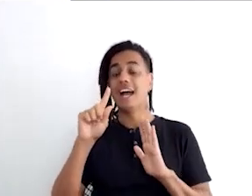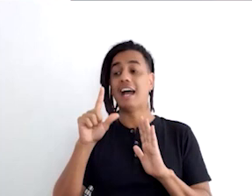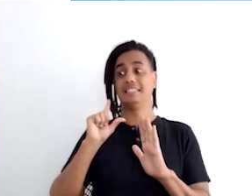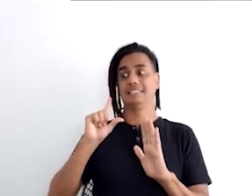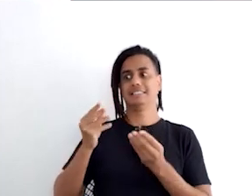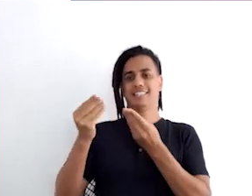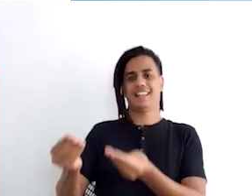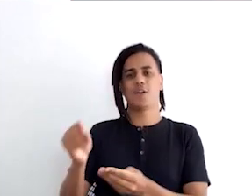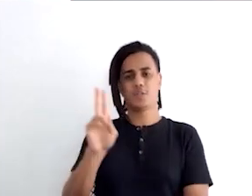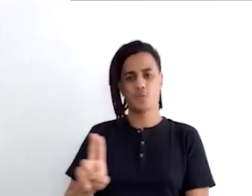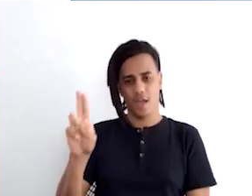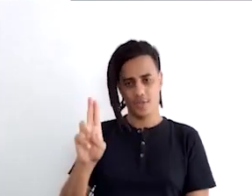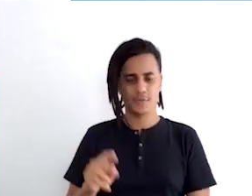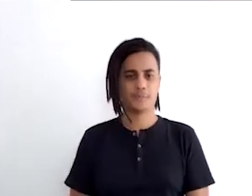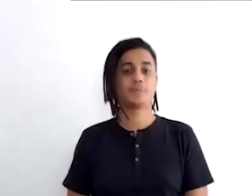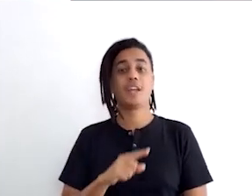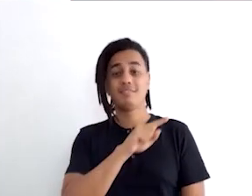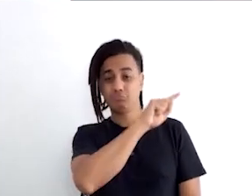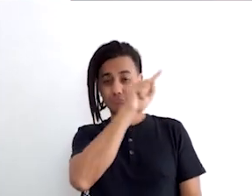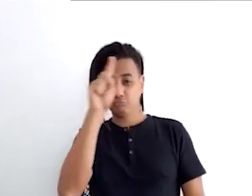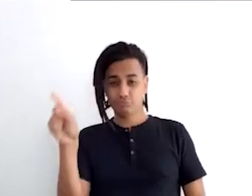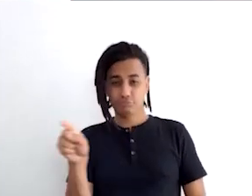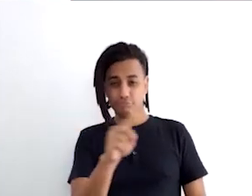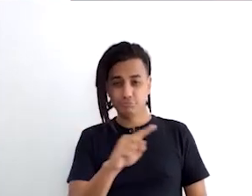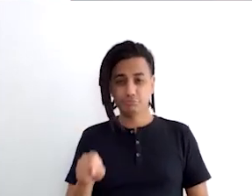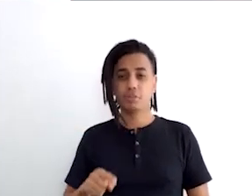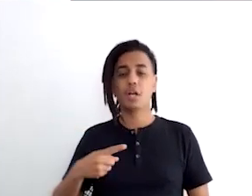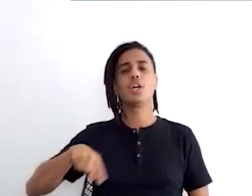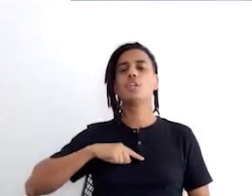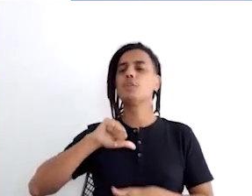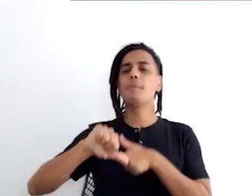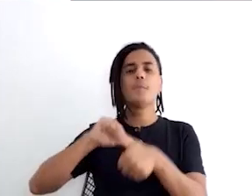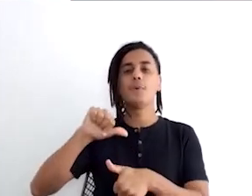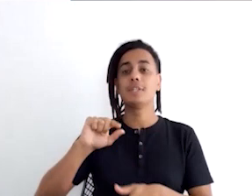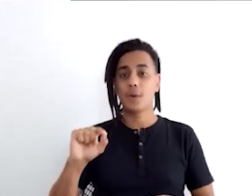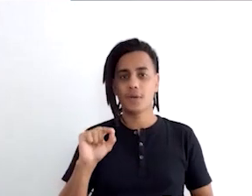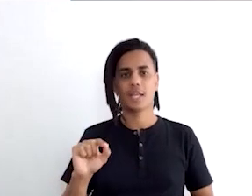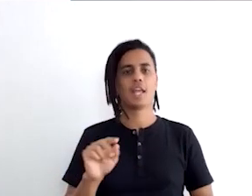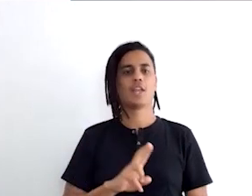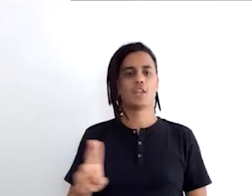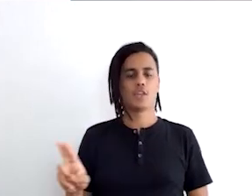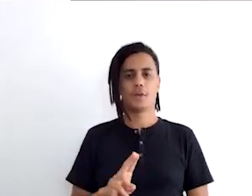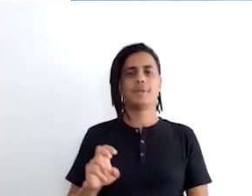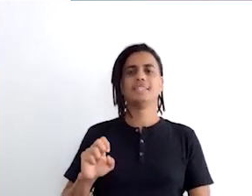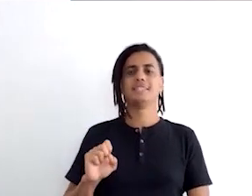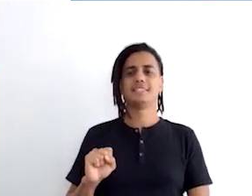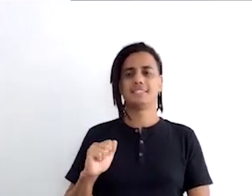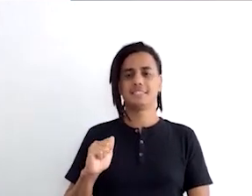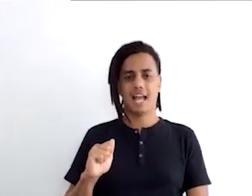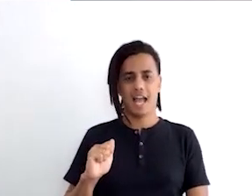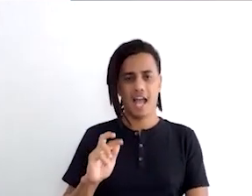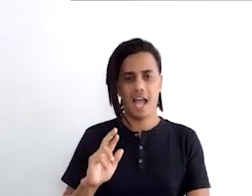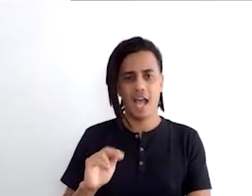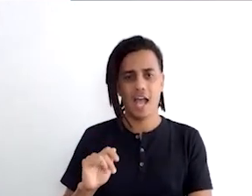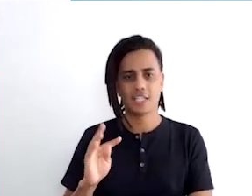que a gente altera nesse circuito é o que a gente chama de SAST, que é